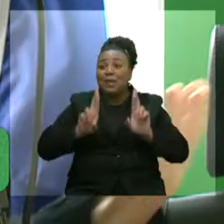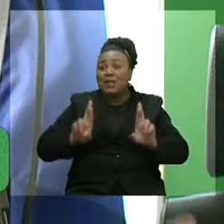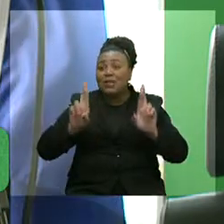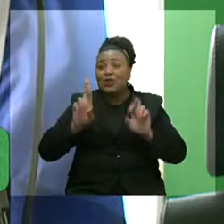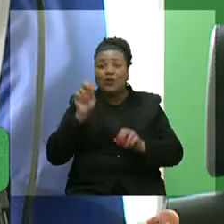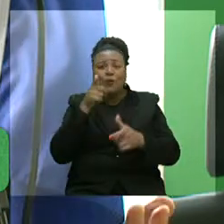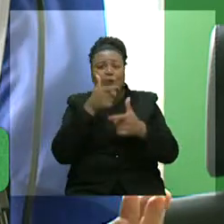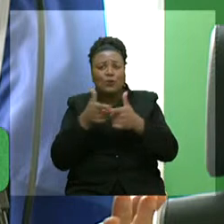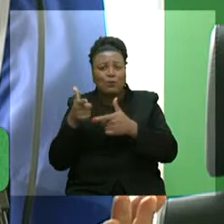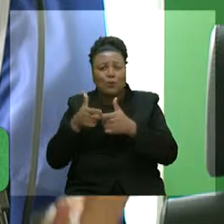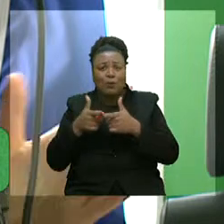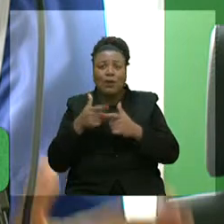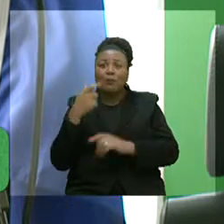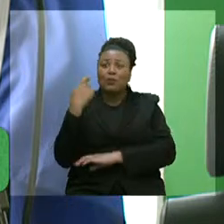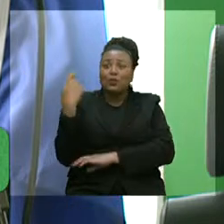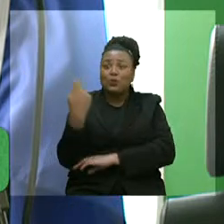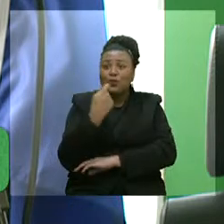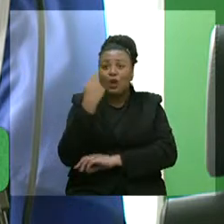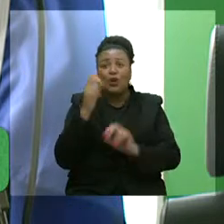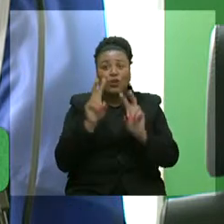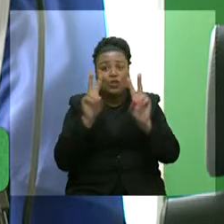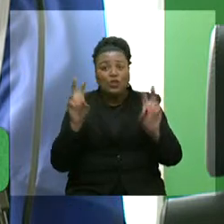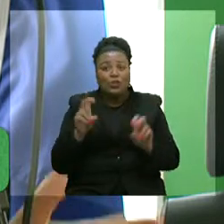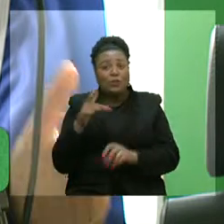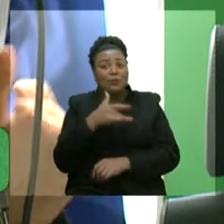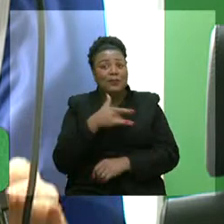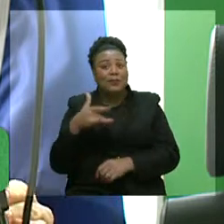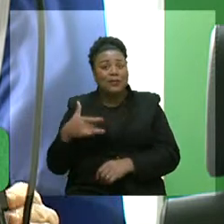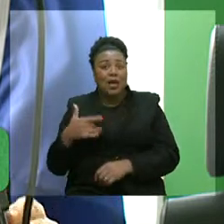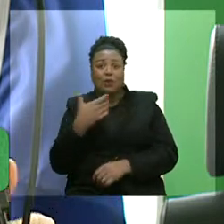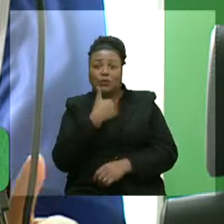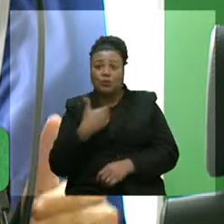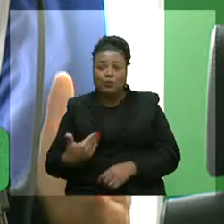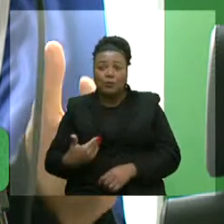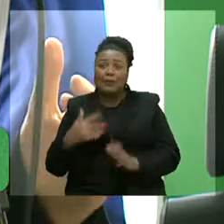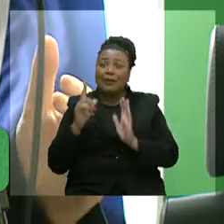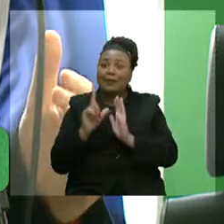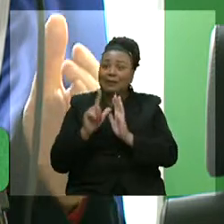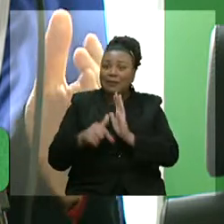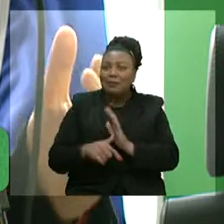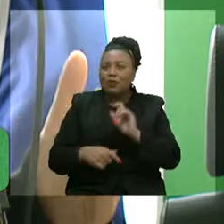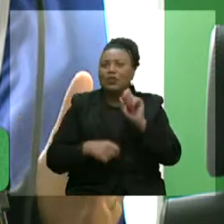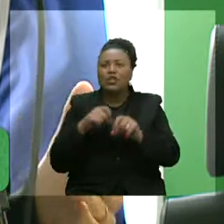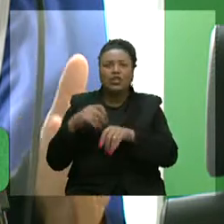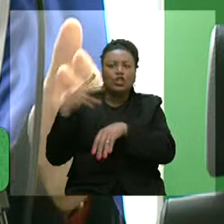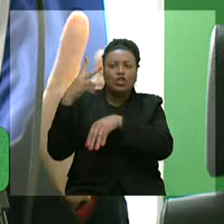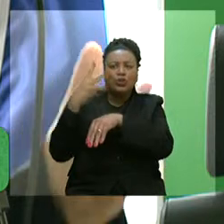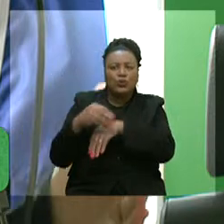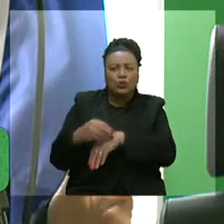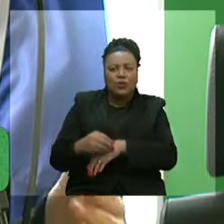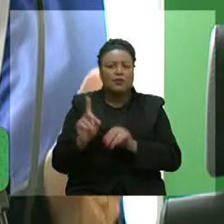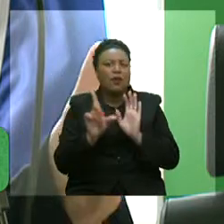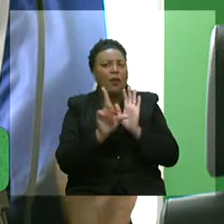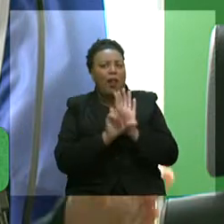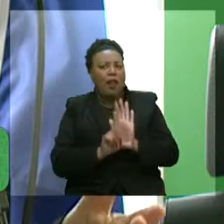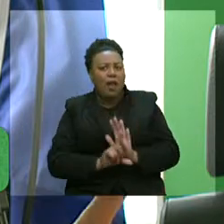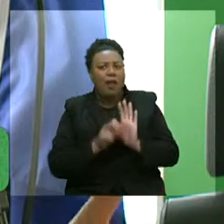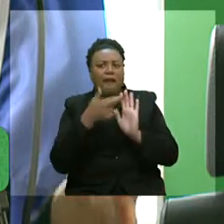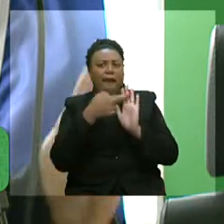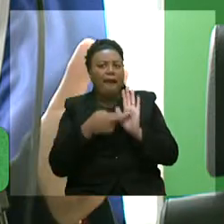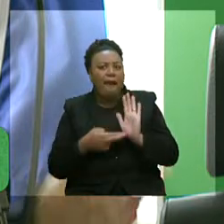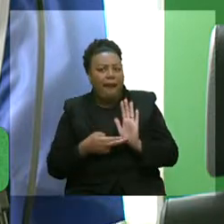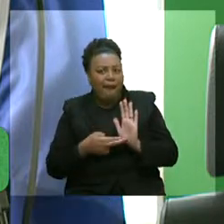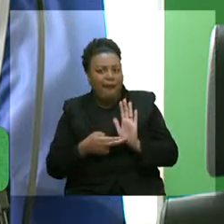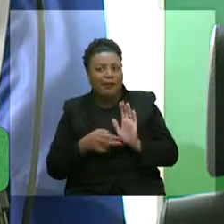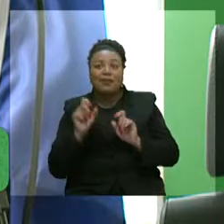os problemas dos gaúchos em relação à saúde pública. Logo depois, quais são as sugestões de leis, de